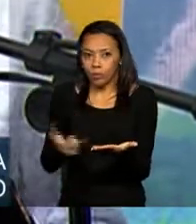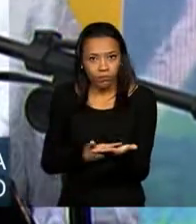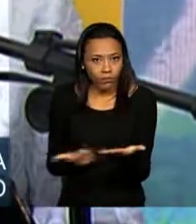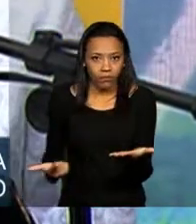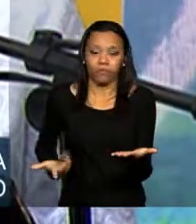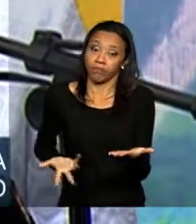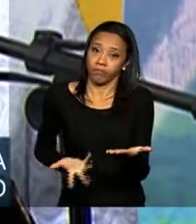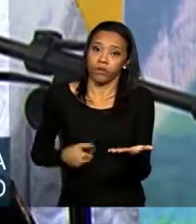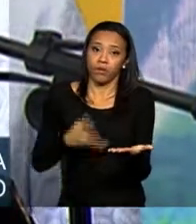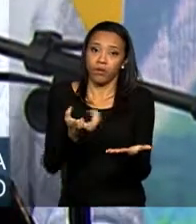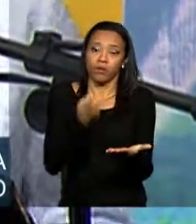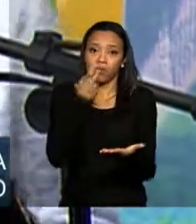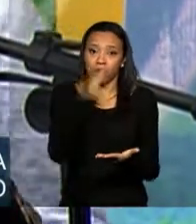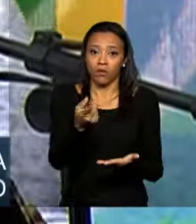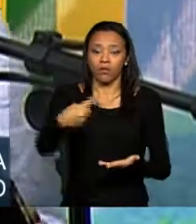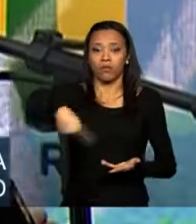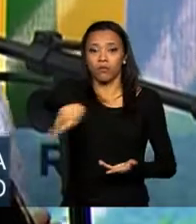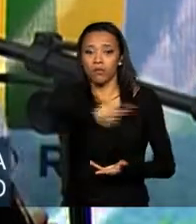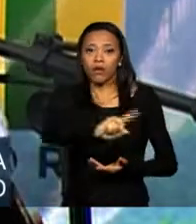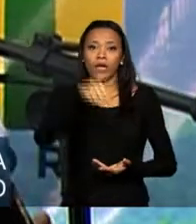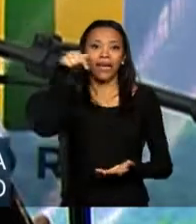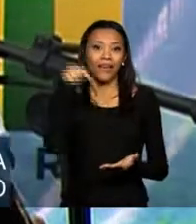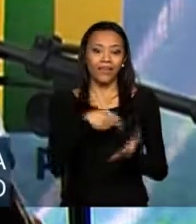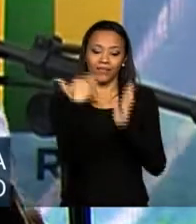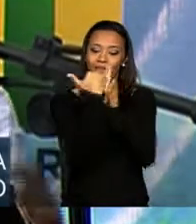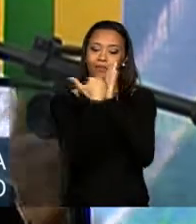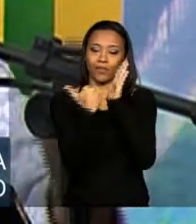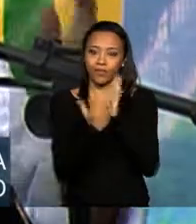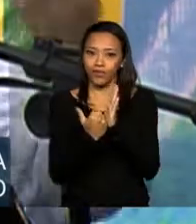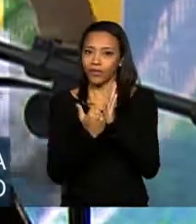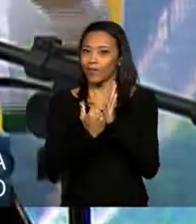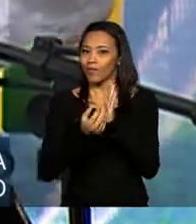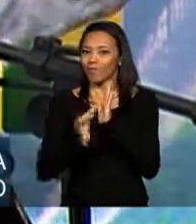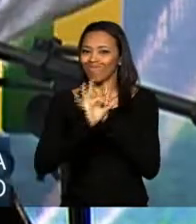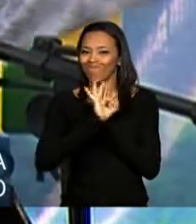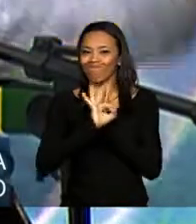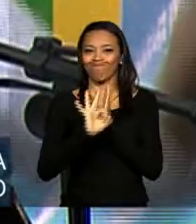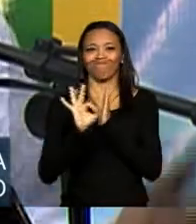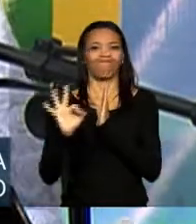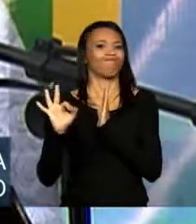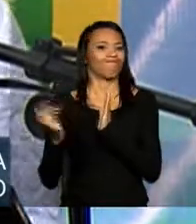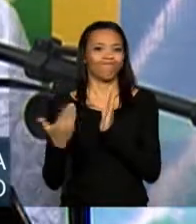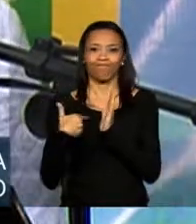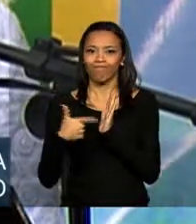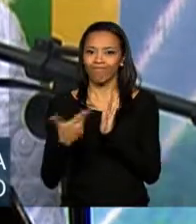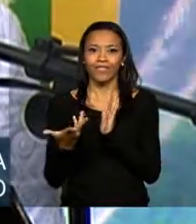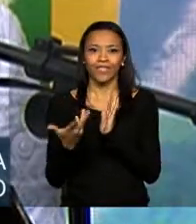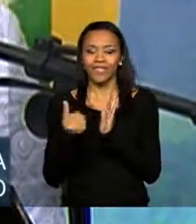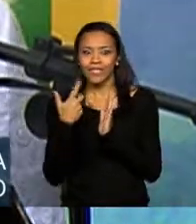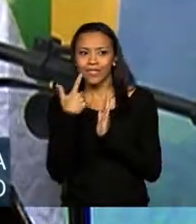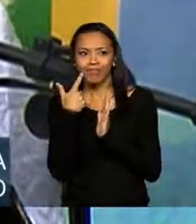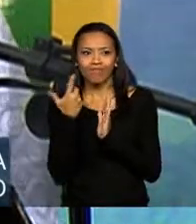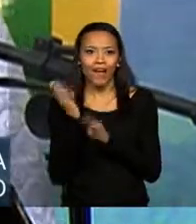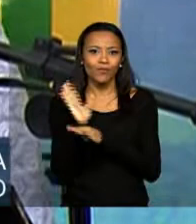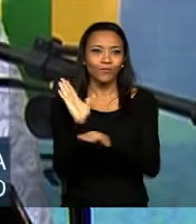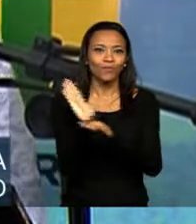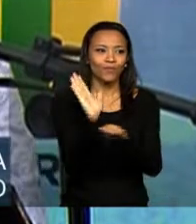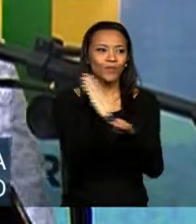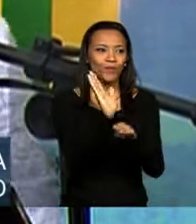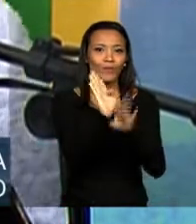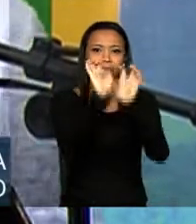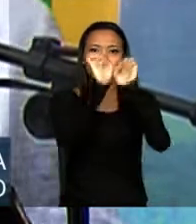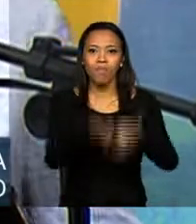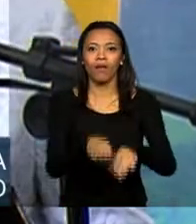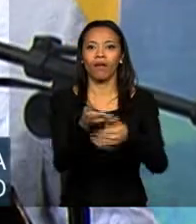eu quero dizer que esse é um programa Virtuoso de todos os lados que você olhar ele